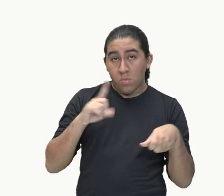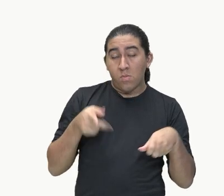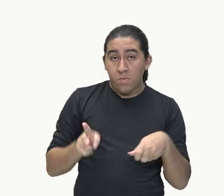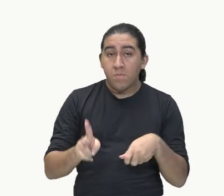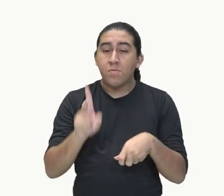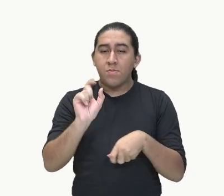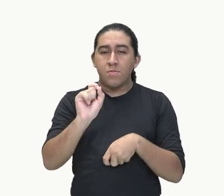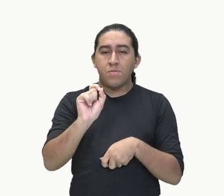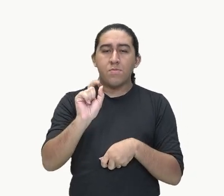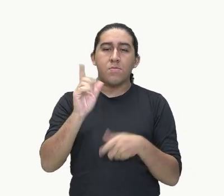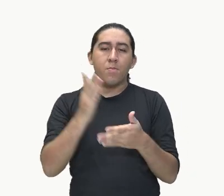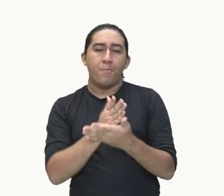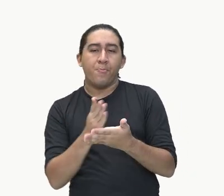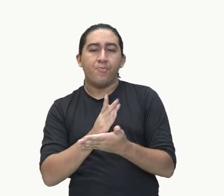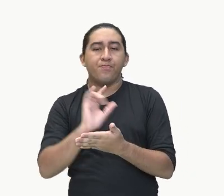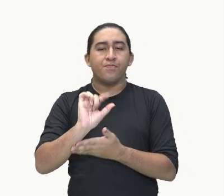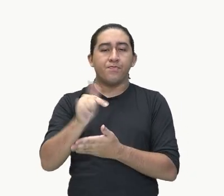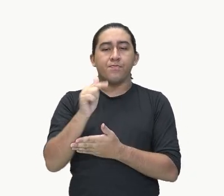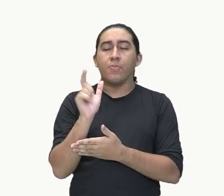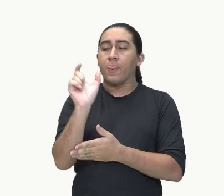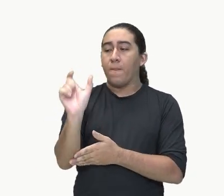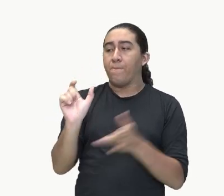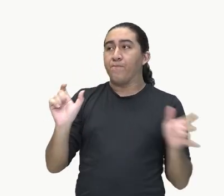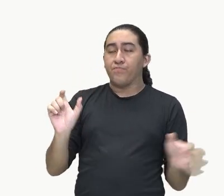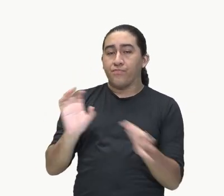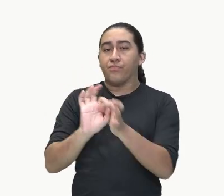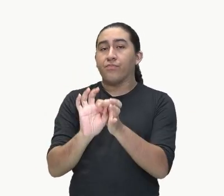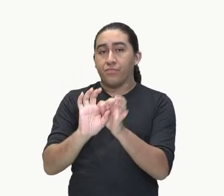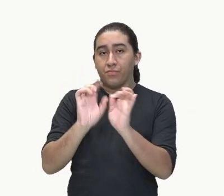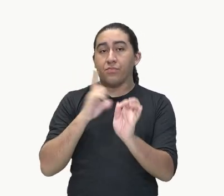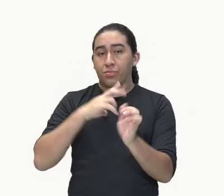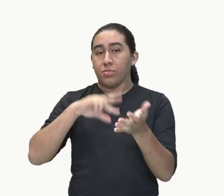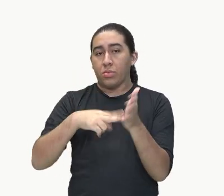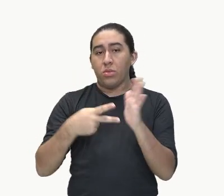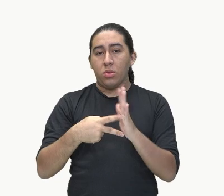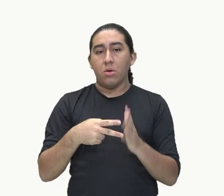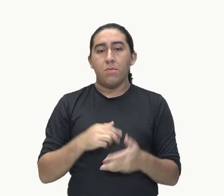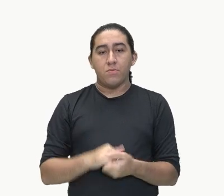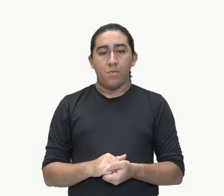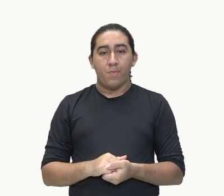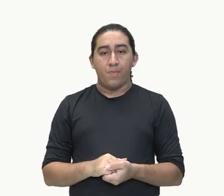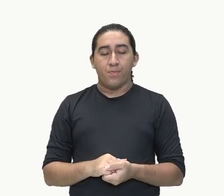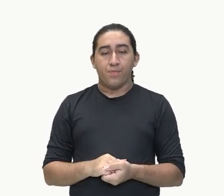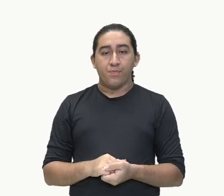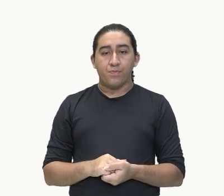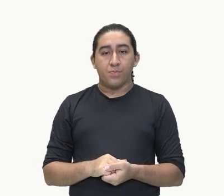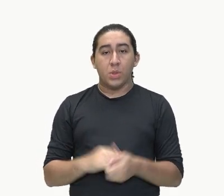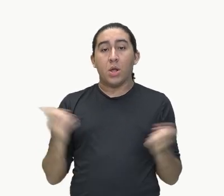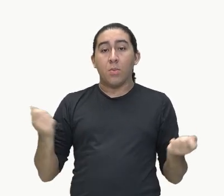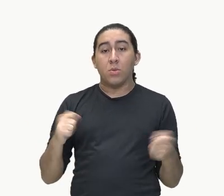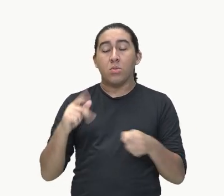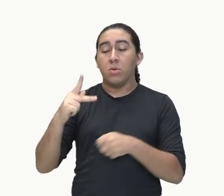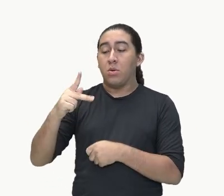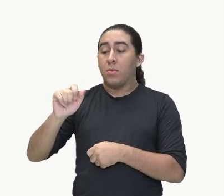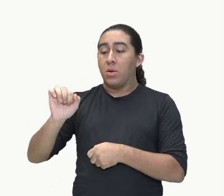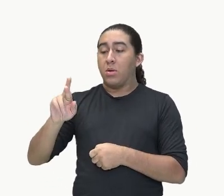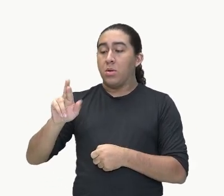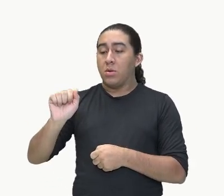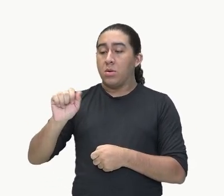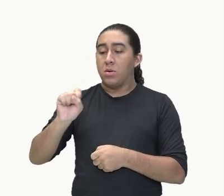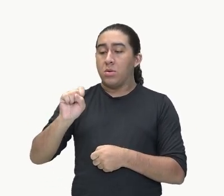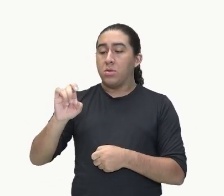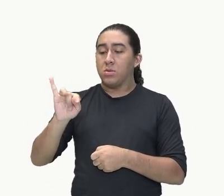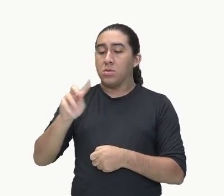pelo menos uma versão delas, né, tendo sentido. Para a sintética, já